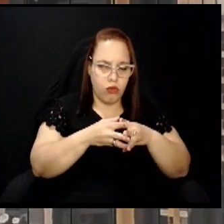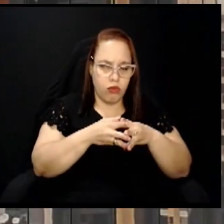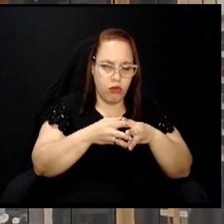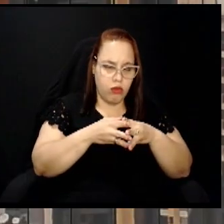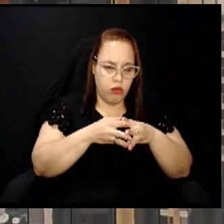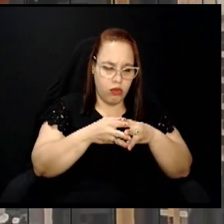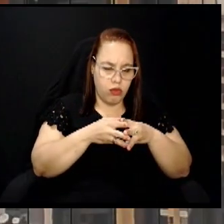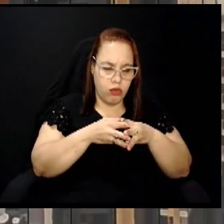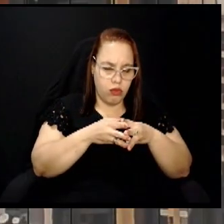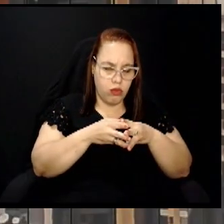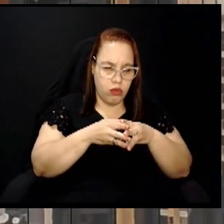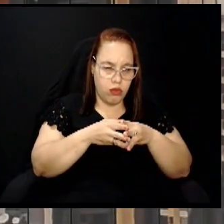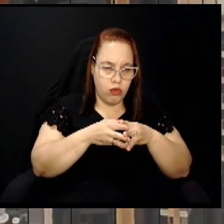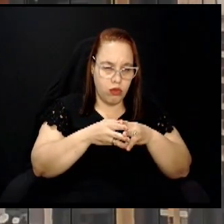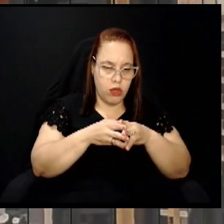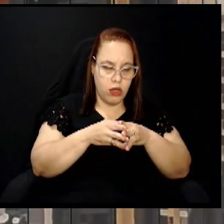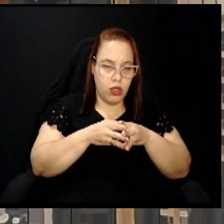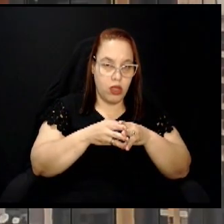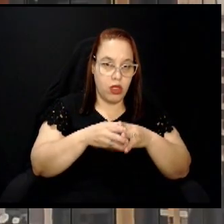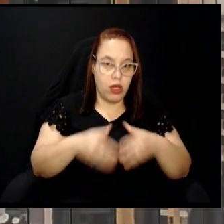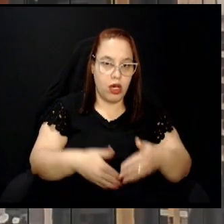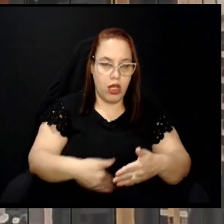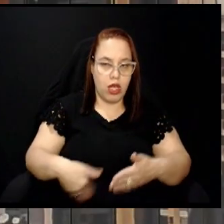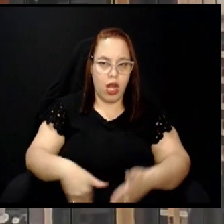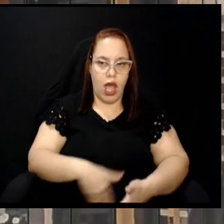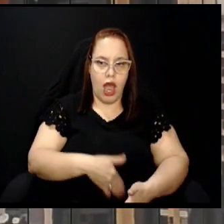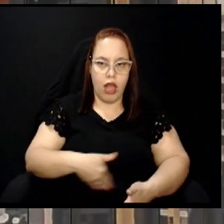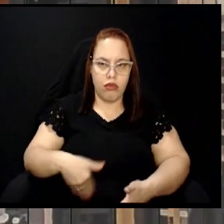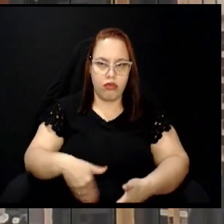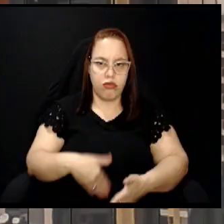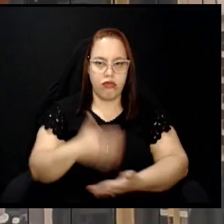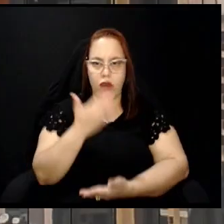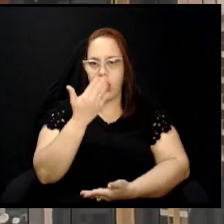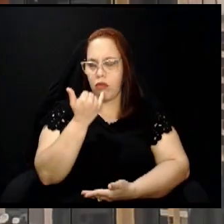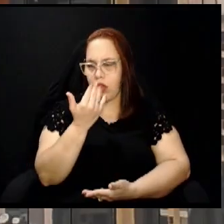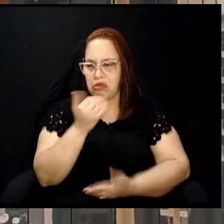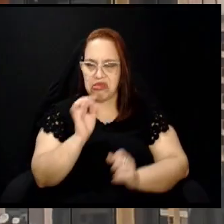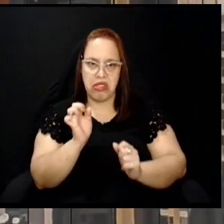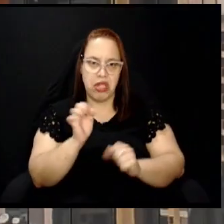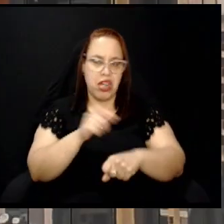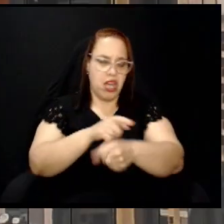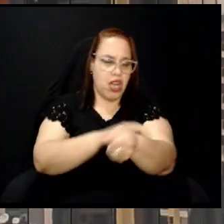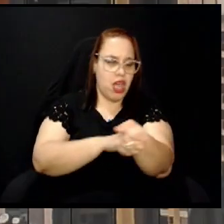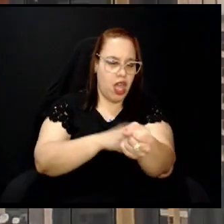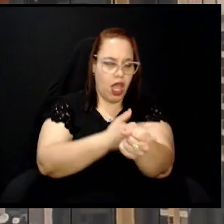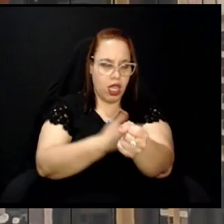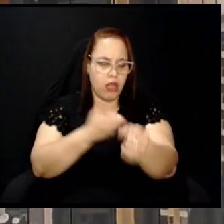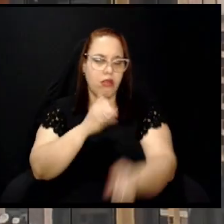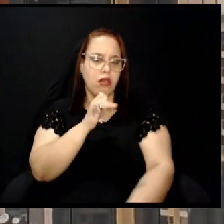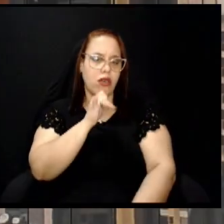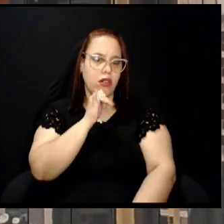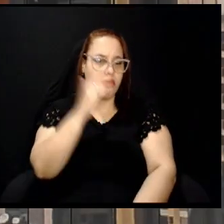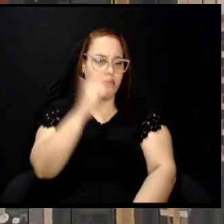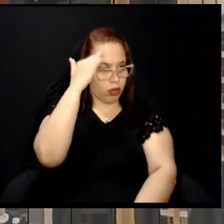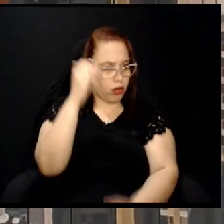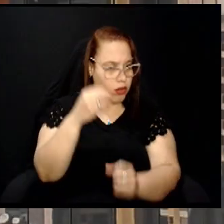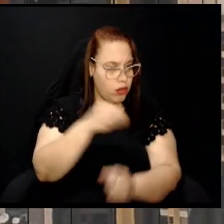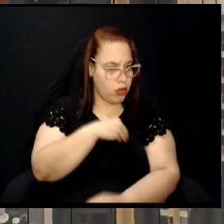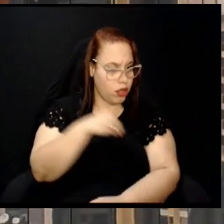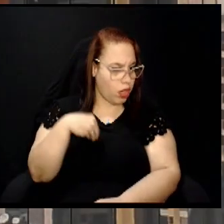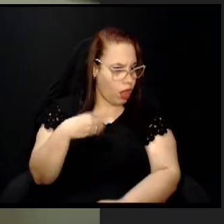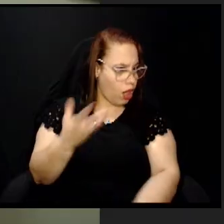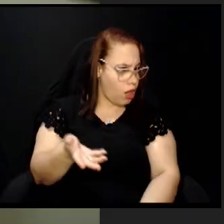parte gastroalimentar, gastrointestinal, a parte alimentar, é sanguíneo? Você tem conhecimento dos